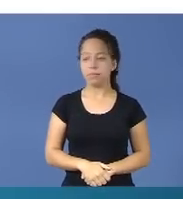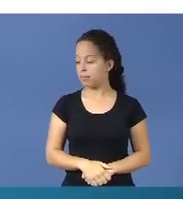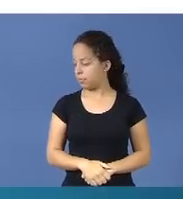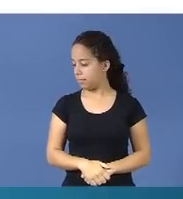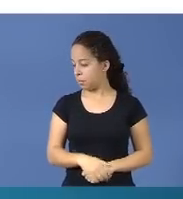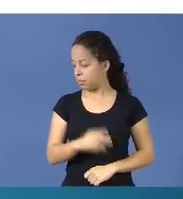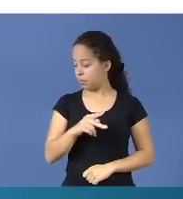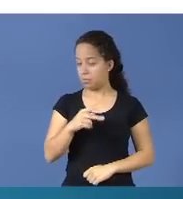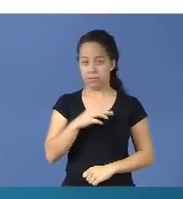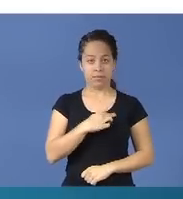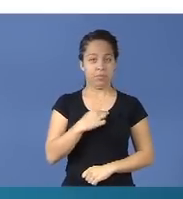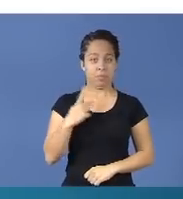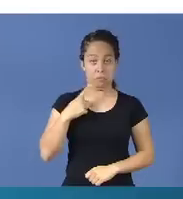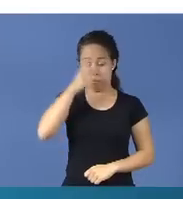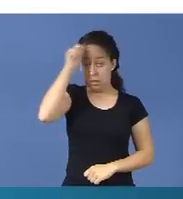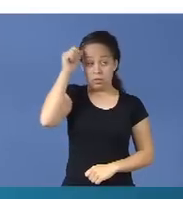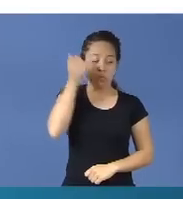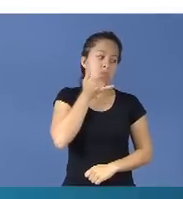final.